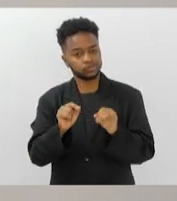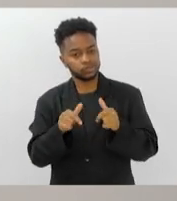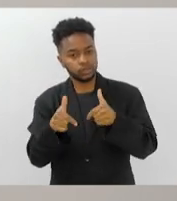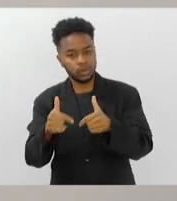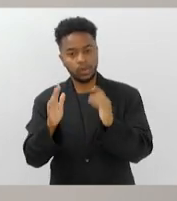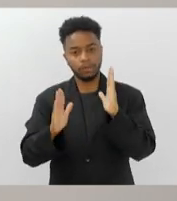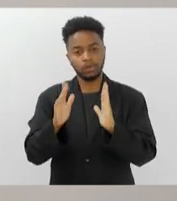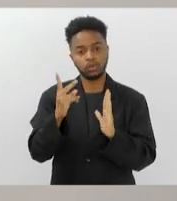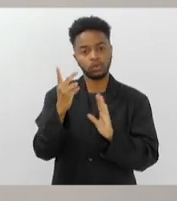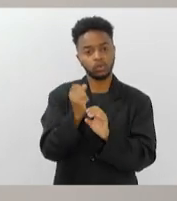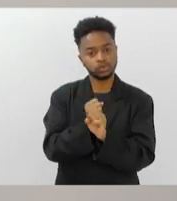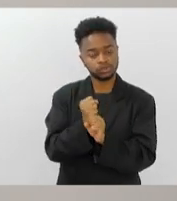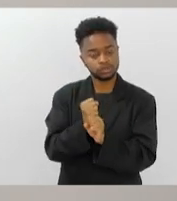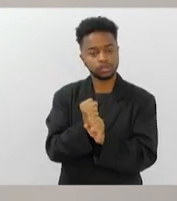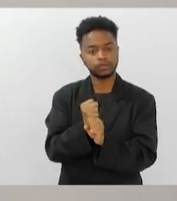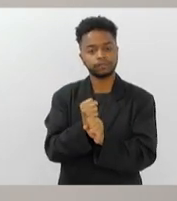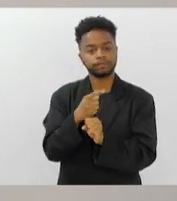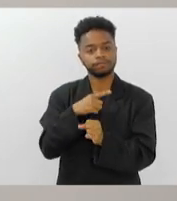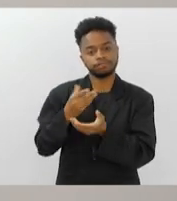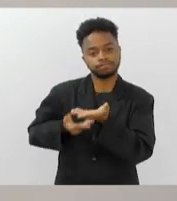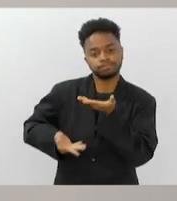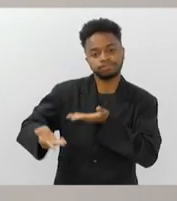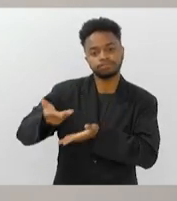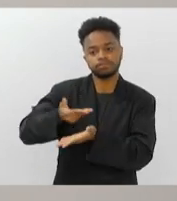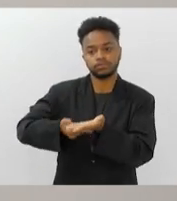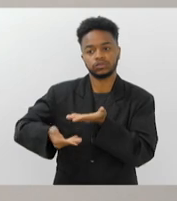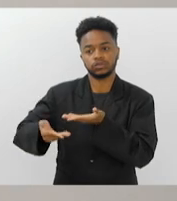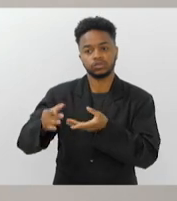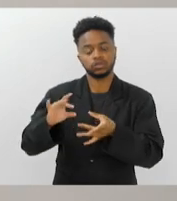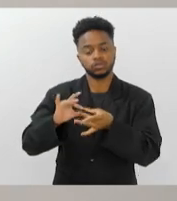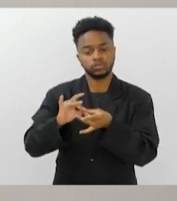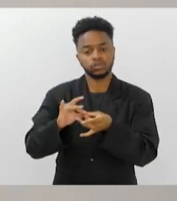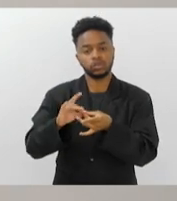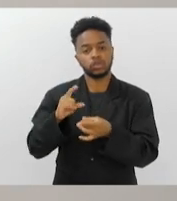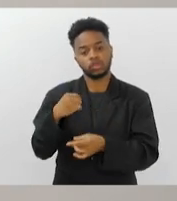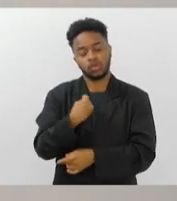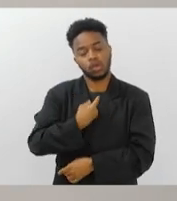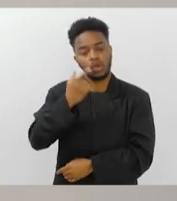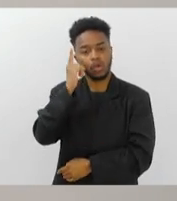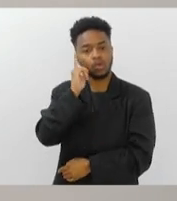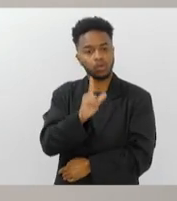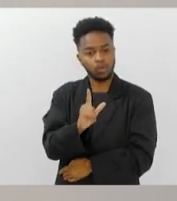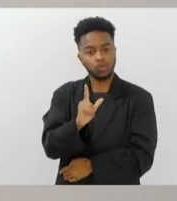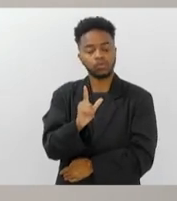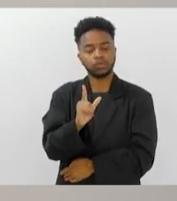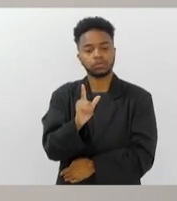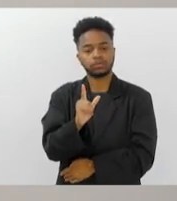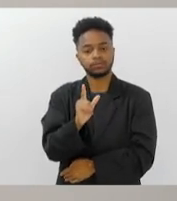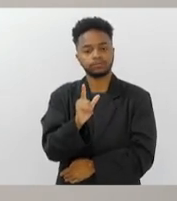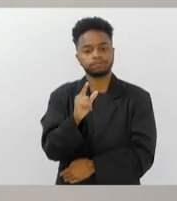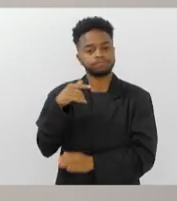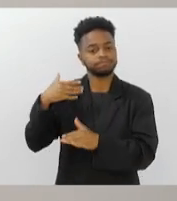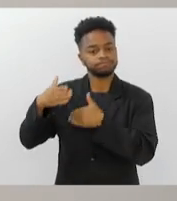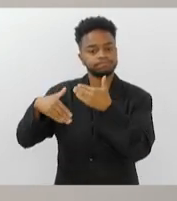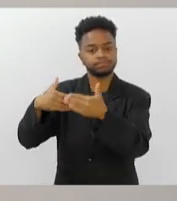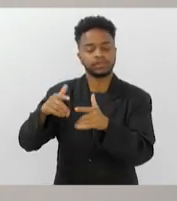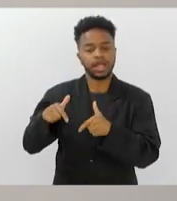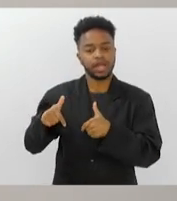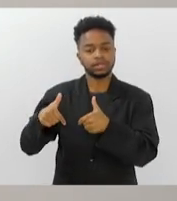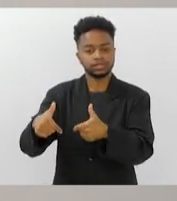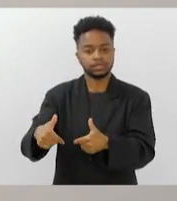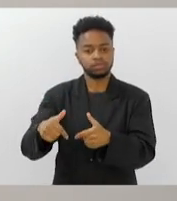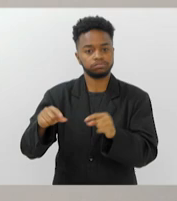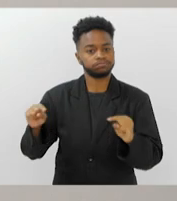anos de termo de cooperação com com a opas a gente tem conseguido eh eh desenvolver as ações que foram